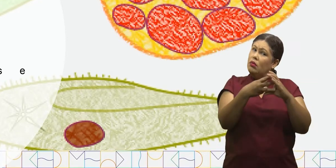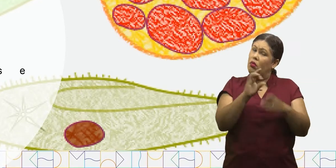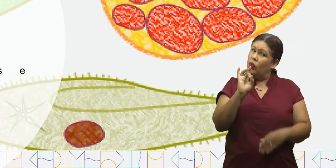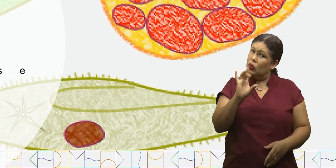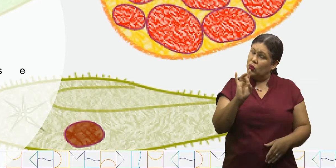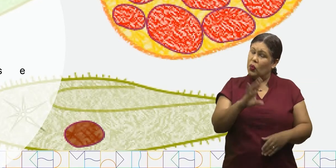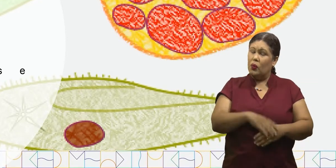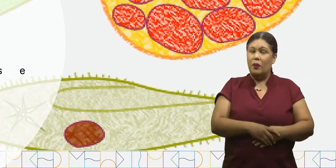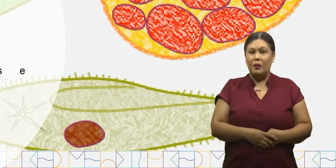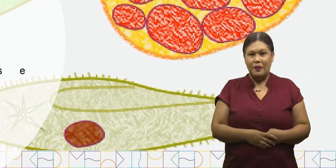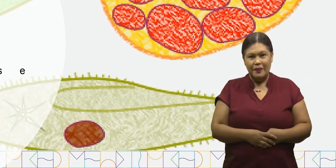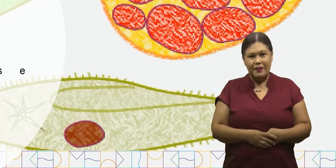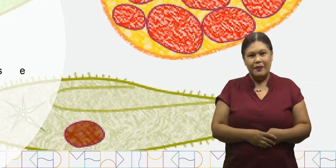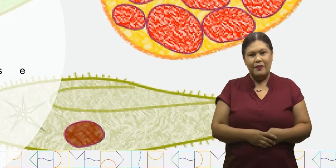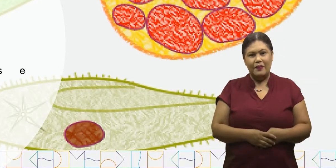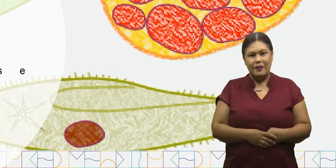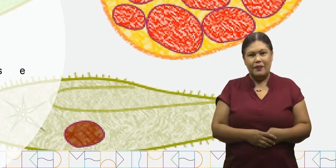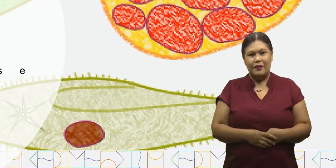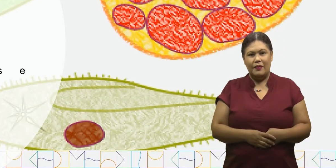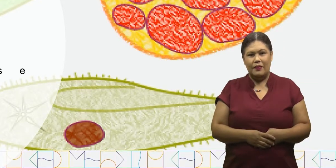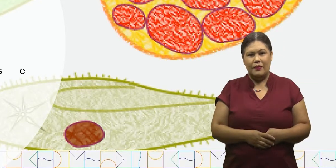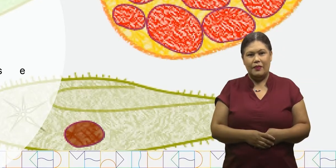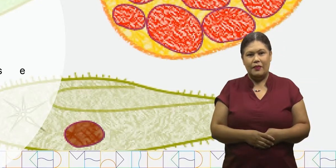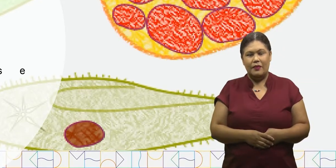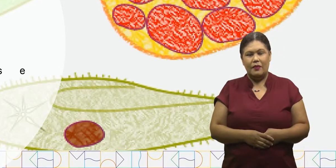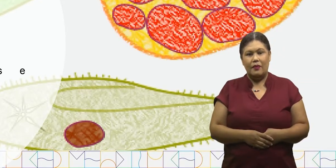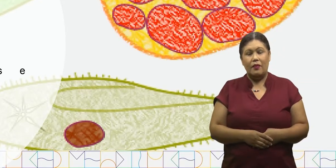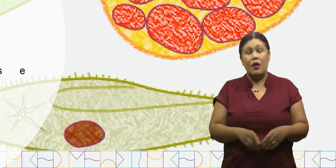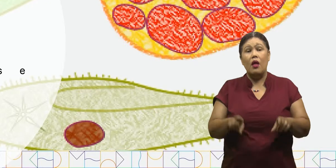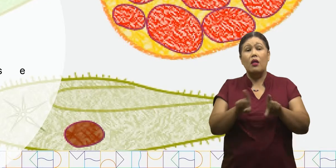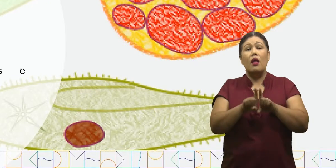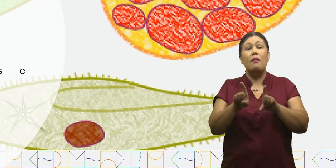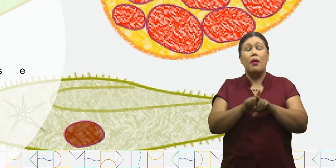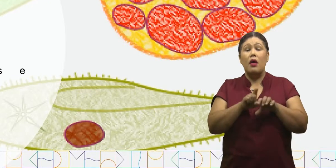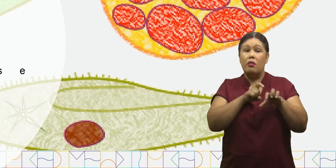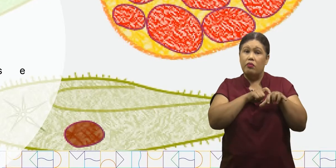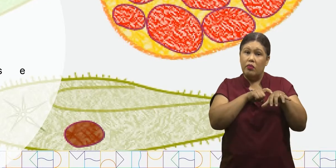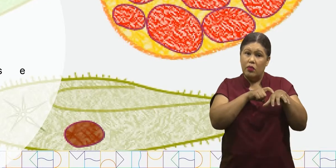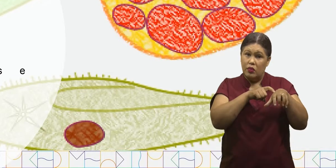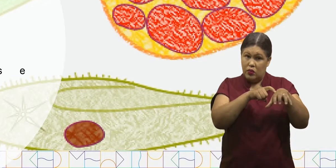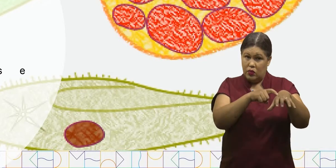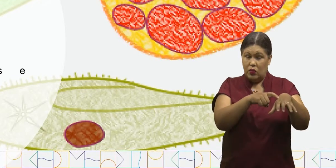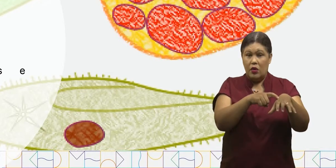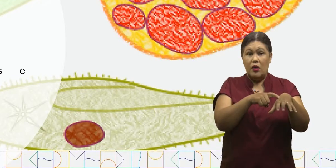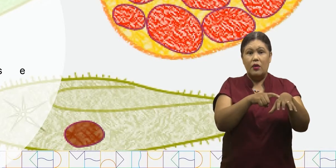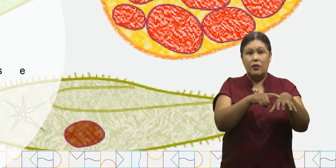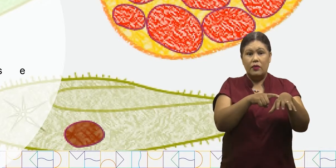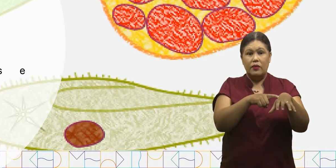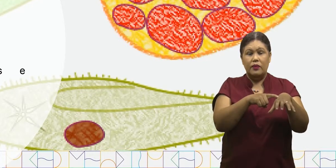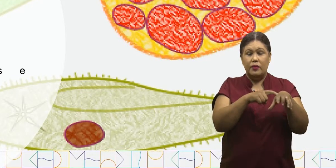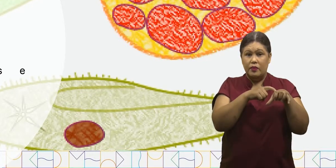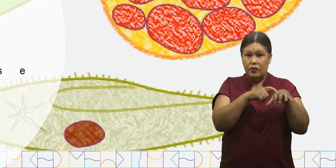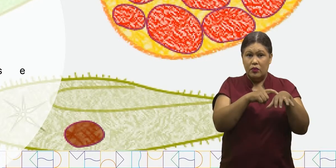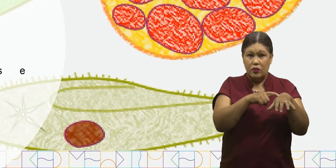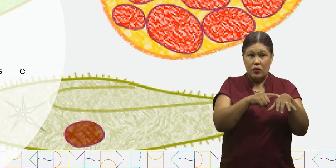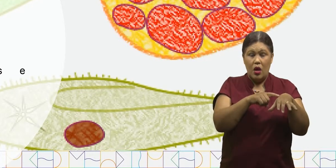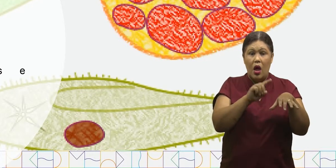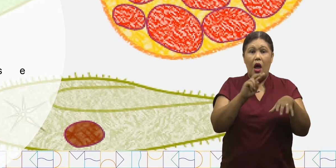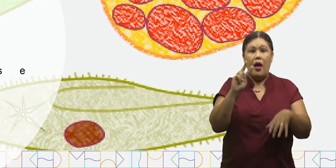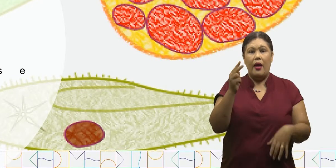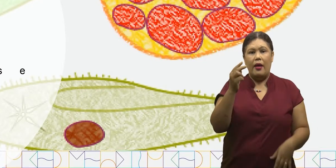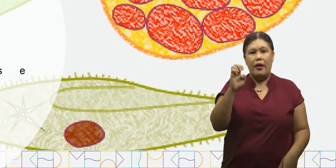ou seja, são formados por uma única célula. Outra característica desses indivíduos é que eles